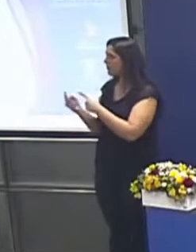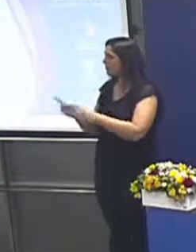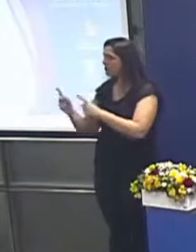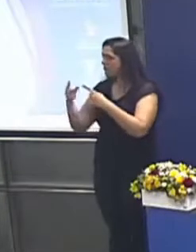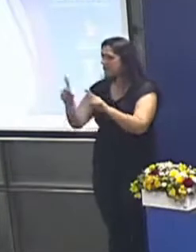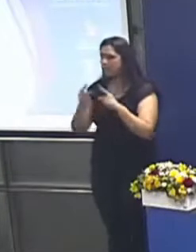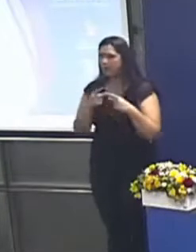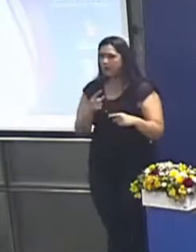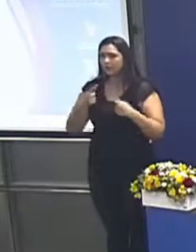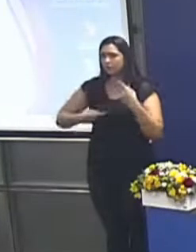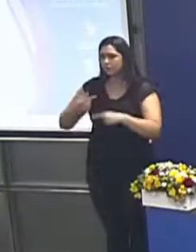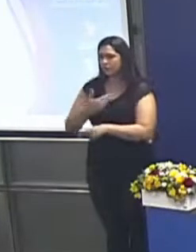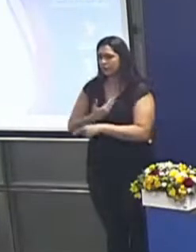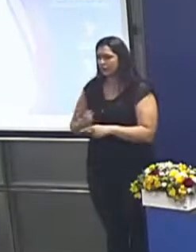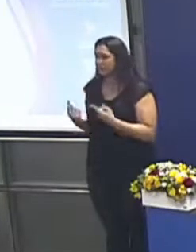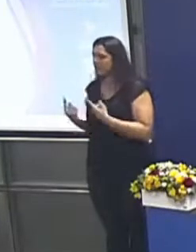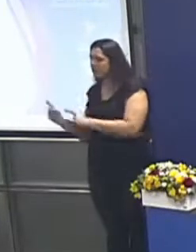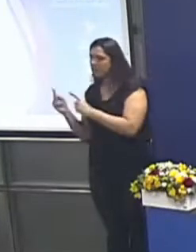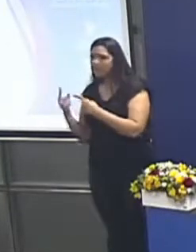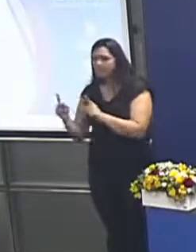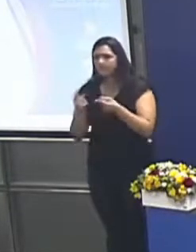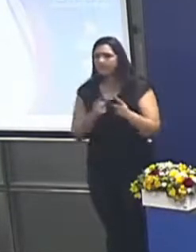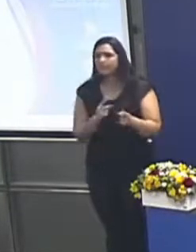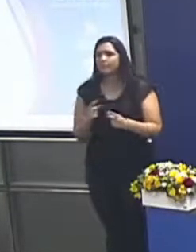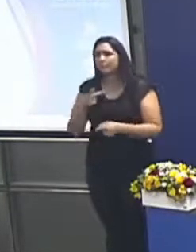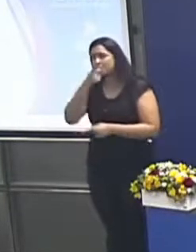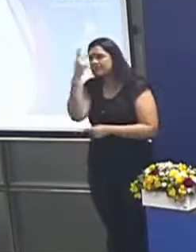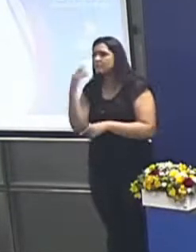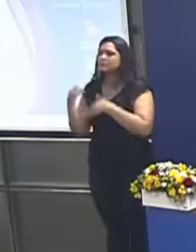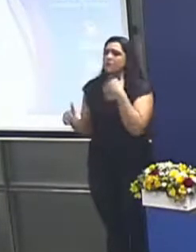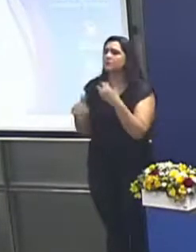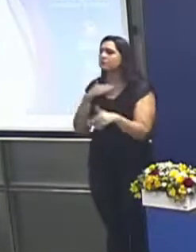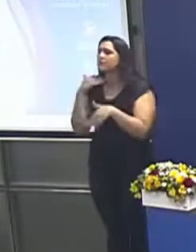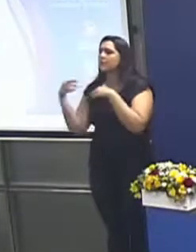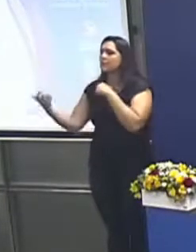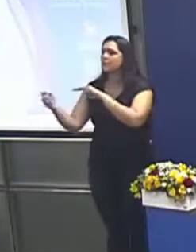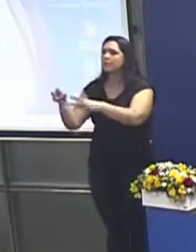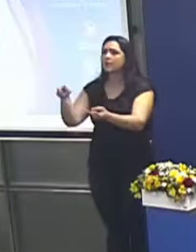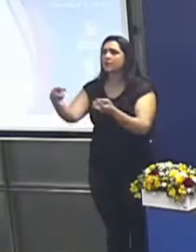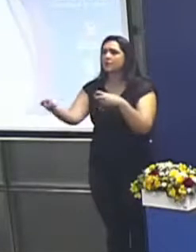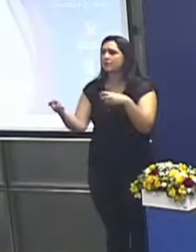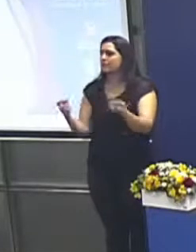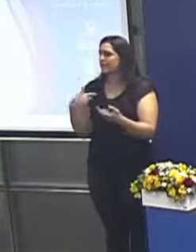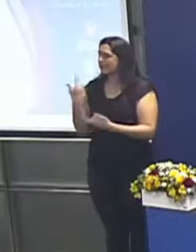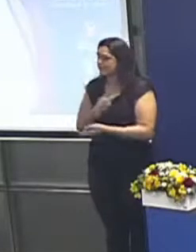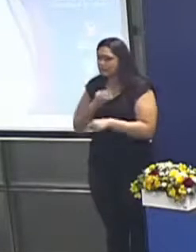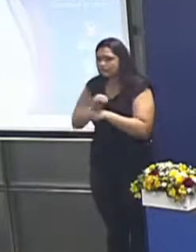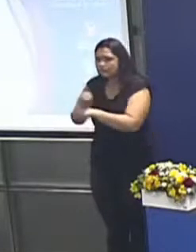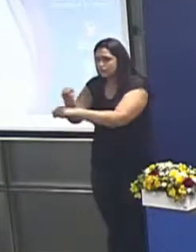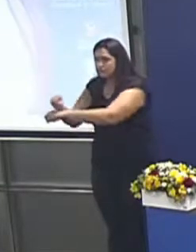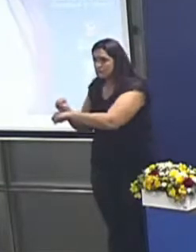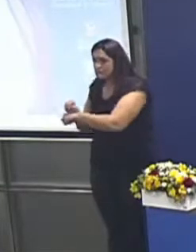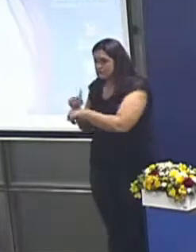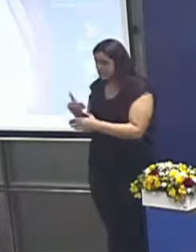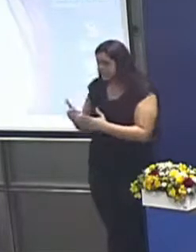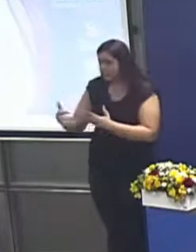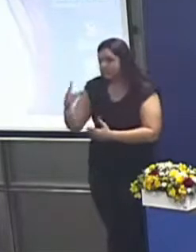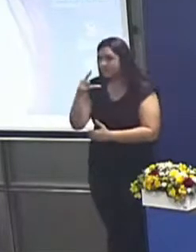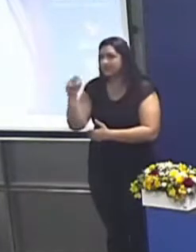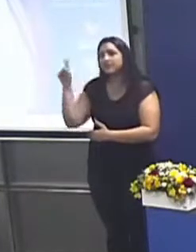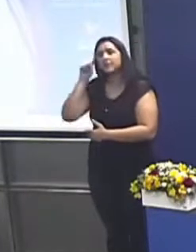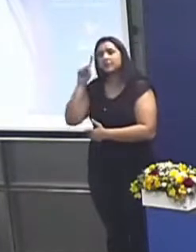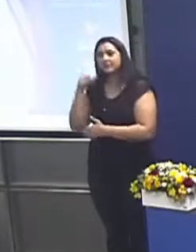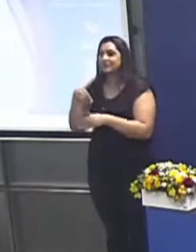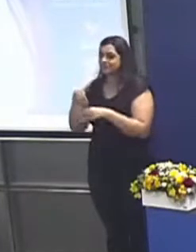políticas públicas sobre ataque, as pessoas estão morrendo e precisamos cuidar nesses 100 dias que faltam para o